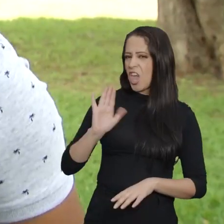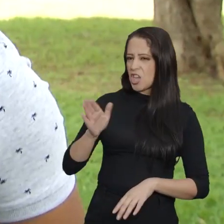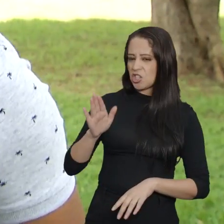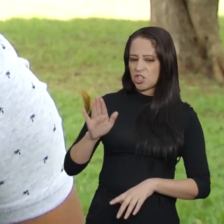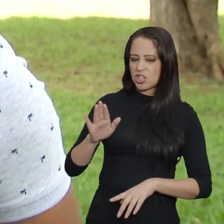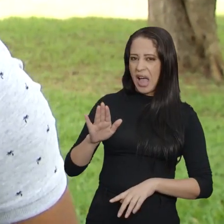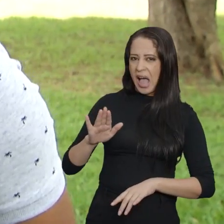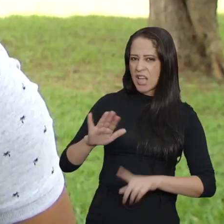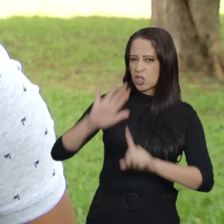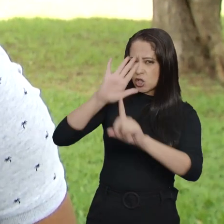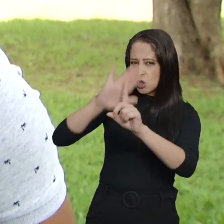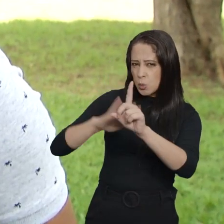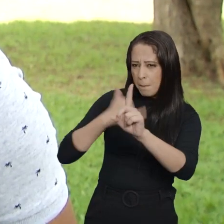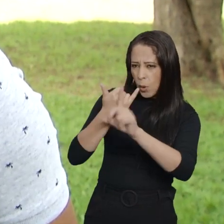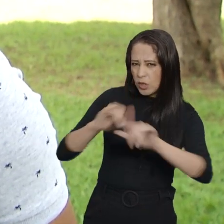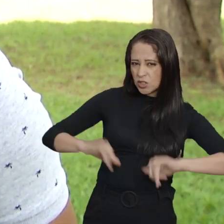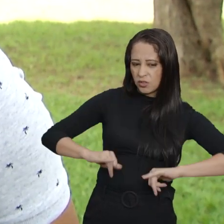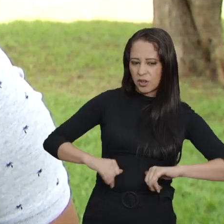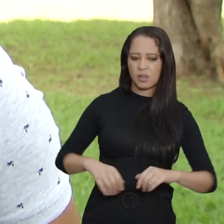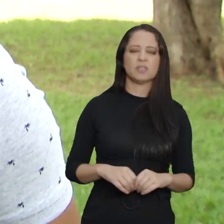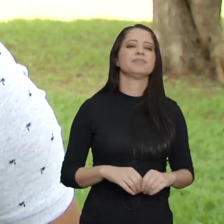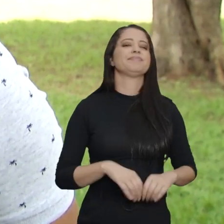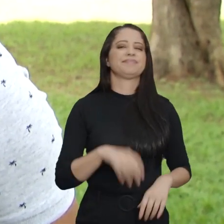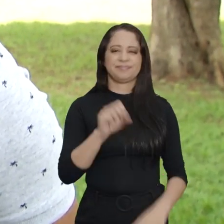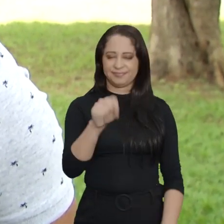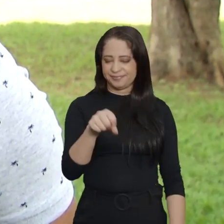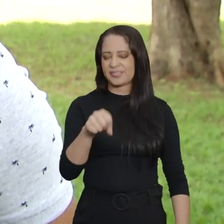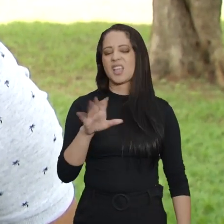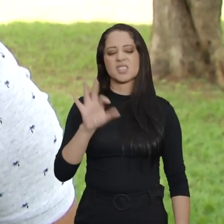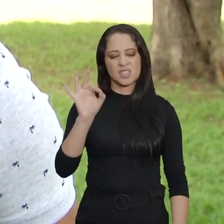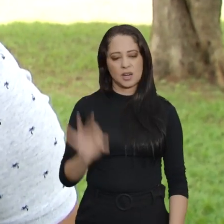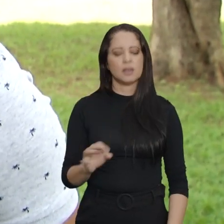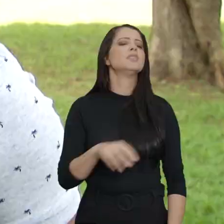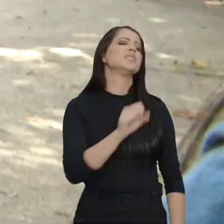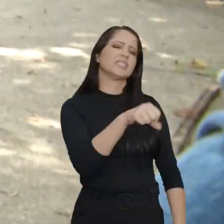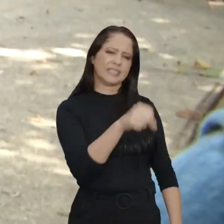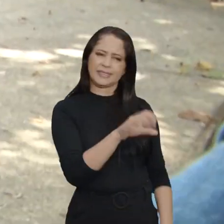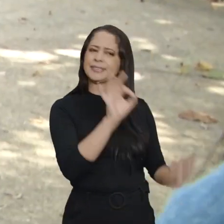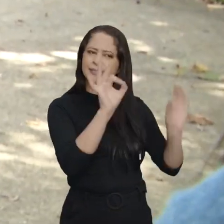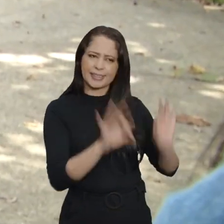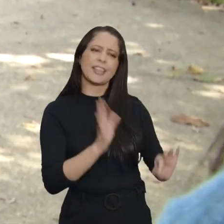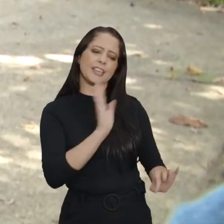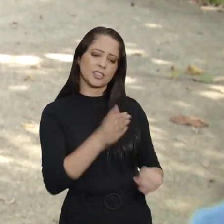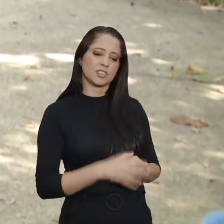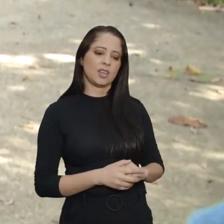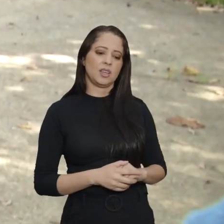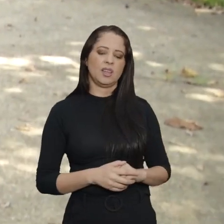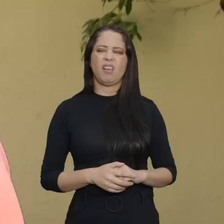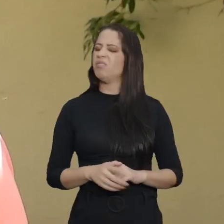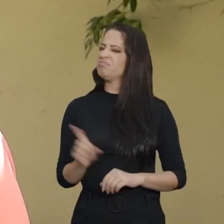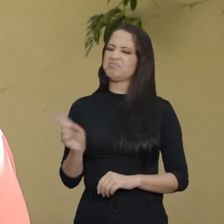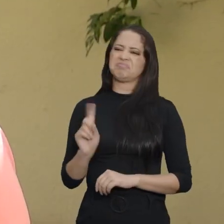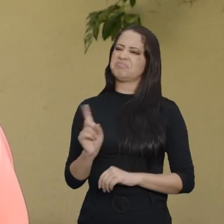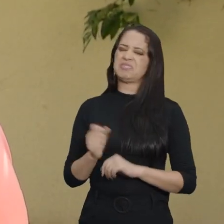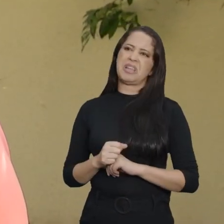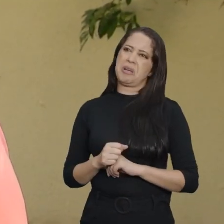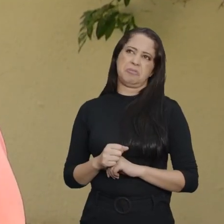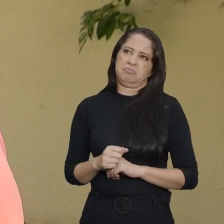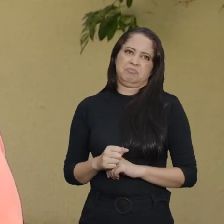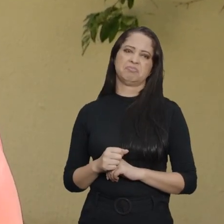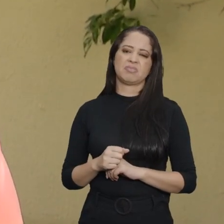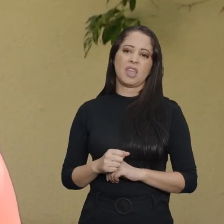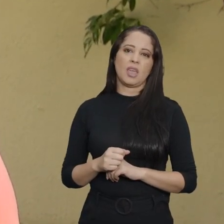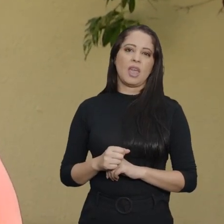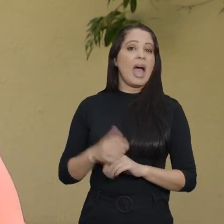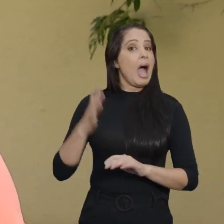Você, em algum momento da vida, já foi vítima de bullying? Já, com certeza. Sim, com certeza. Não, talvez na